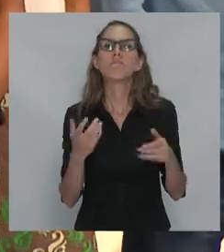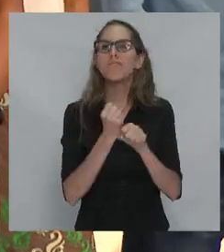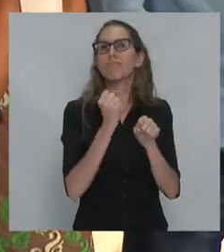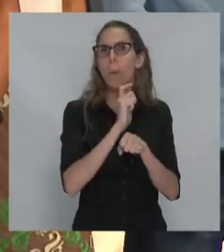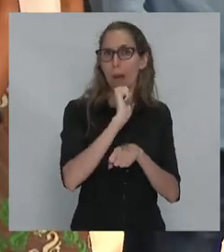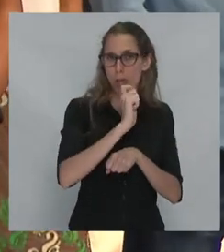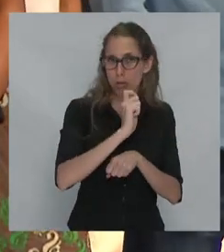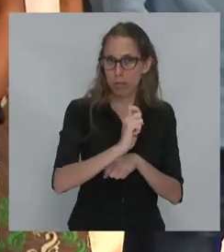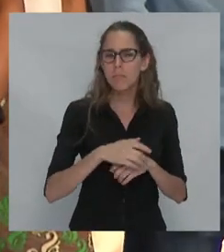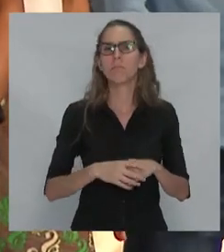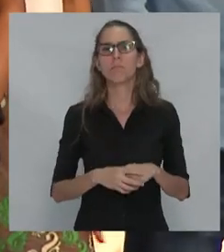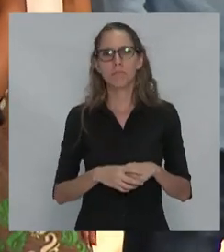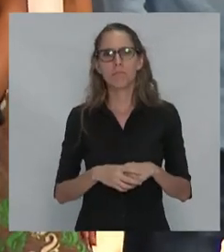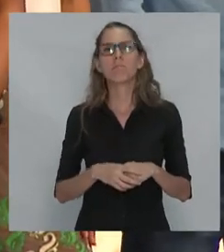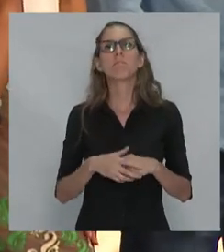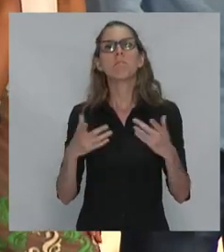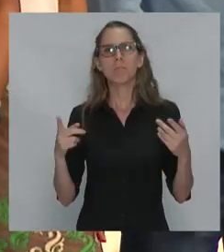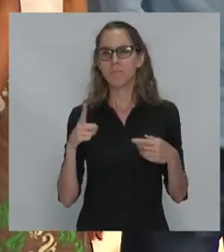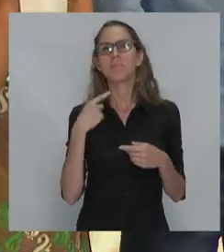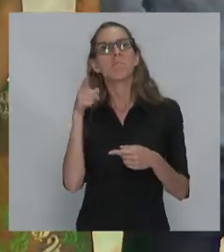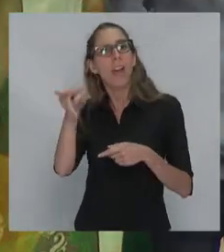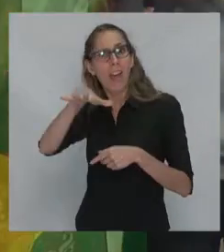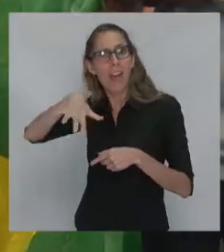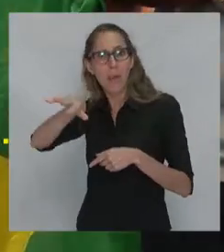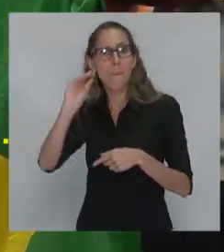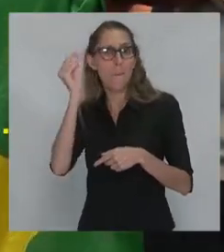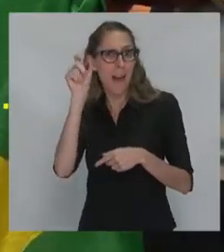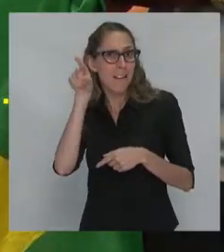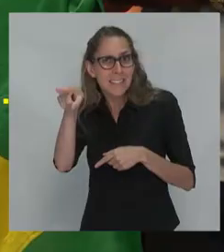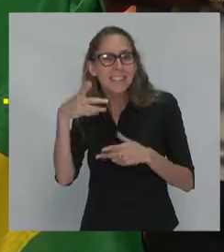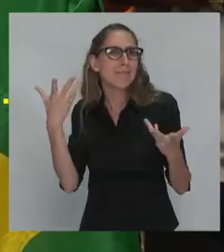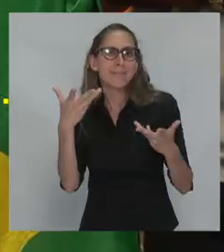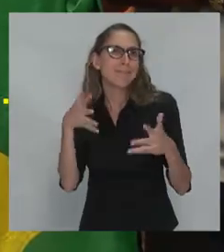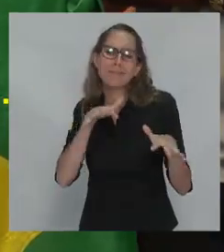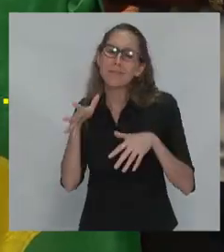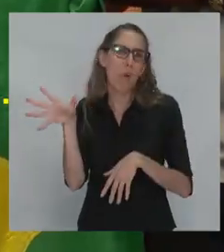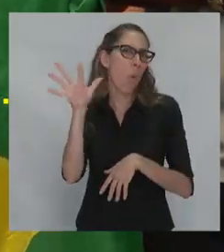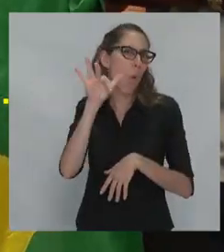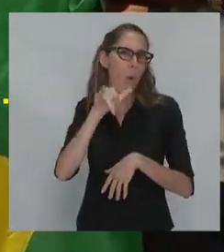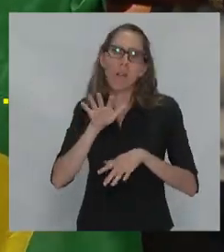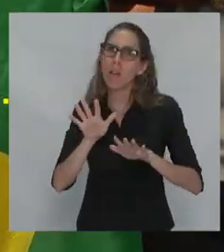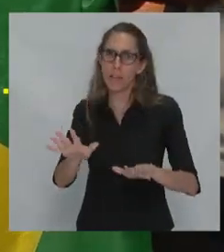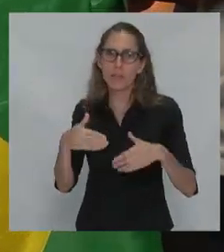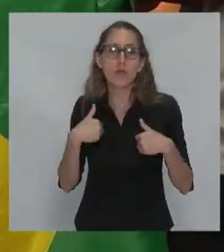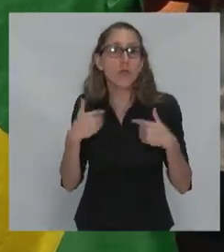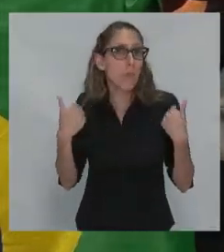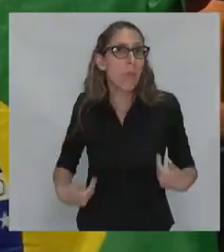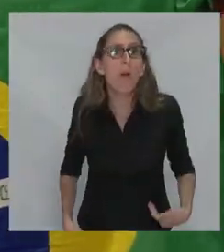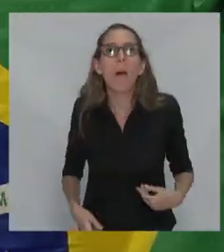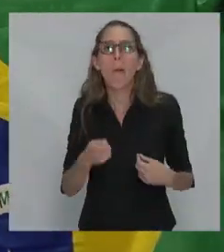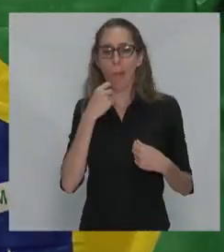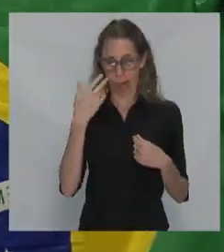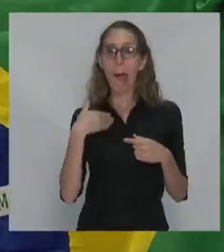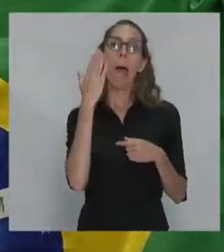E a nossa resistência no Brasil, ela é todos os dias. Eu não tenho como me pintar de branco para sair na rua hoje